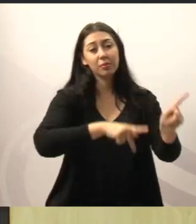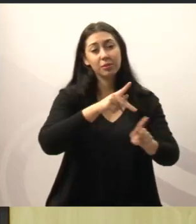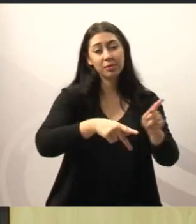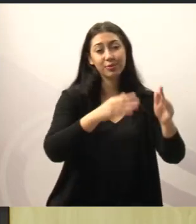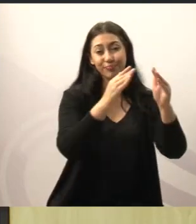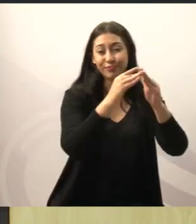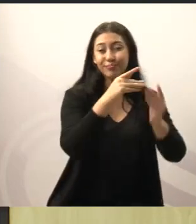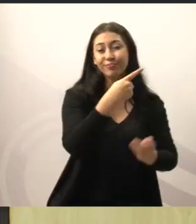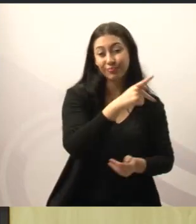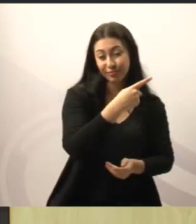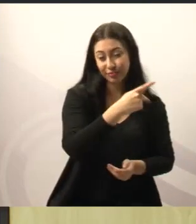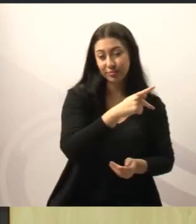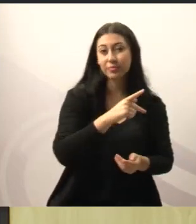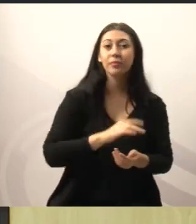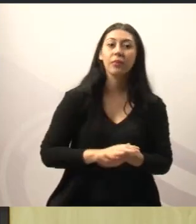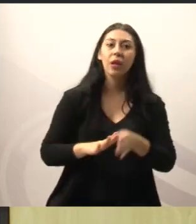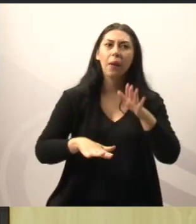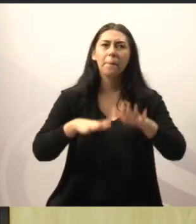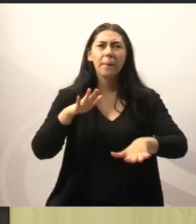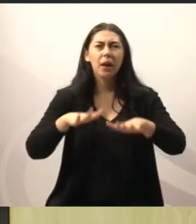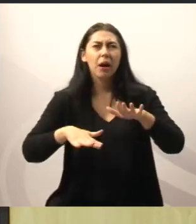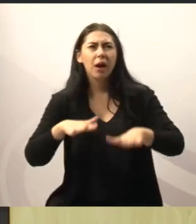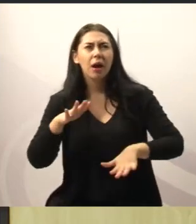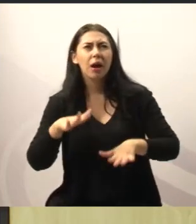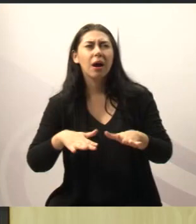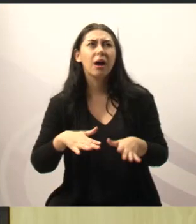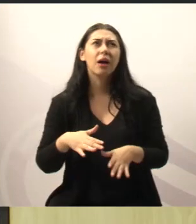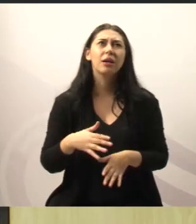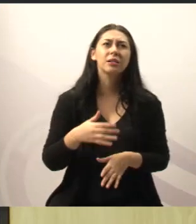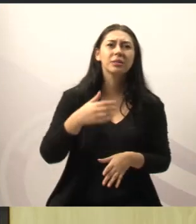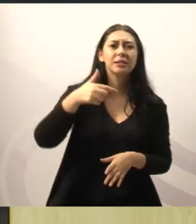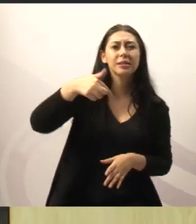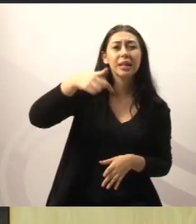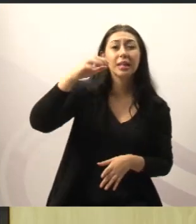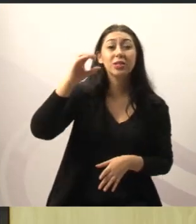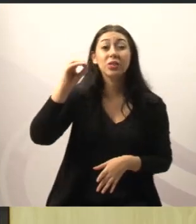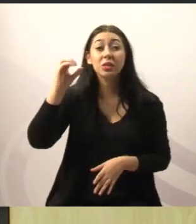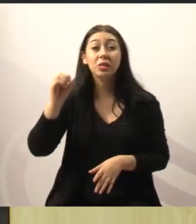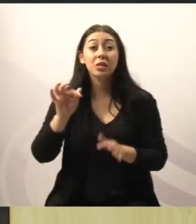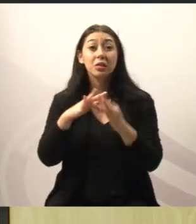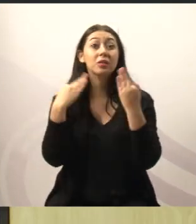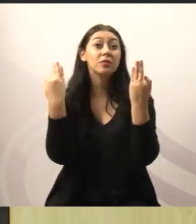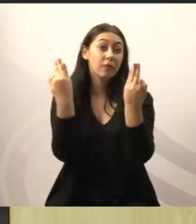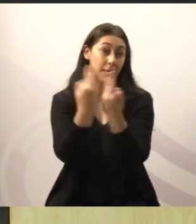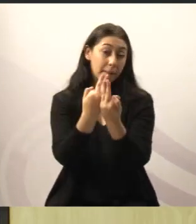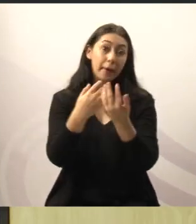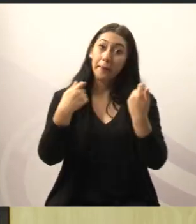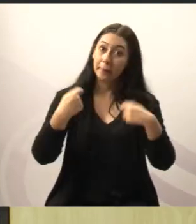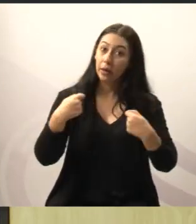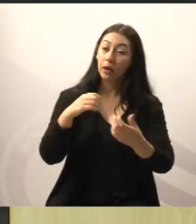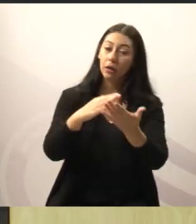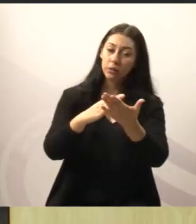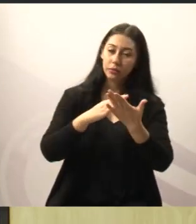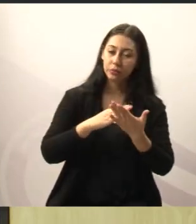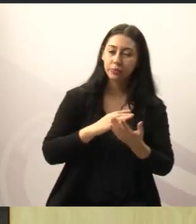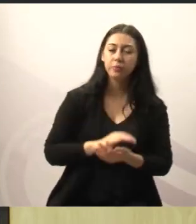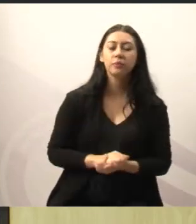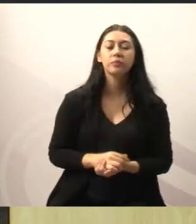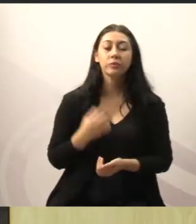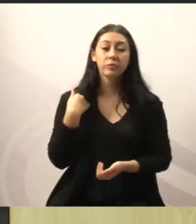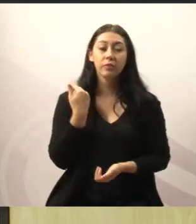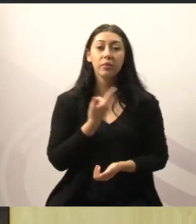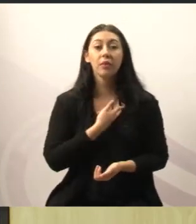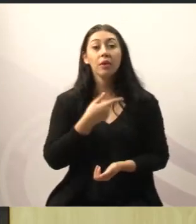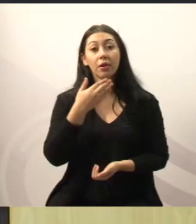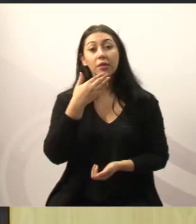região, de cerca de 700 famílias, incluindo os bairros Lagoa Azul 1 e 2 e Bairro do Poço. Registramos, por fim, que se